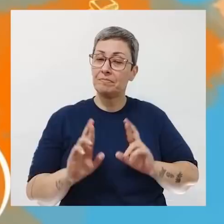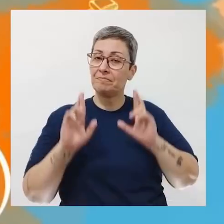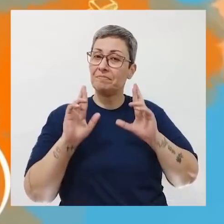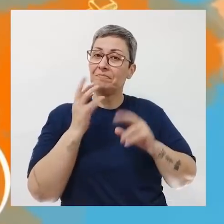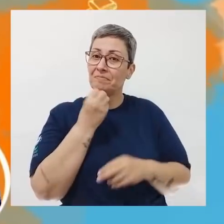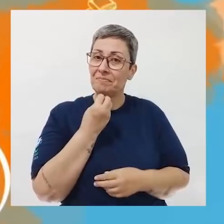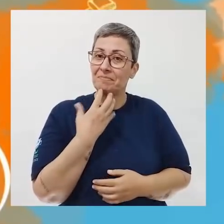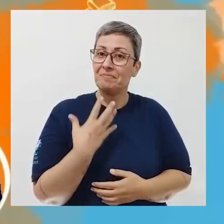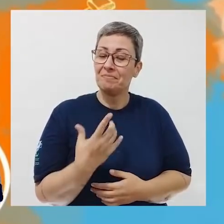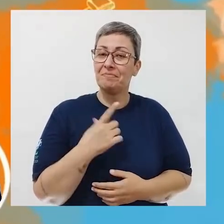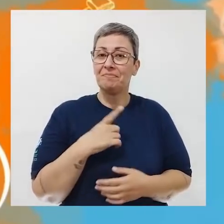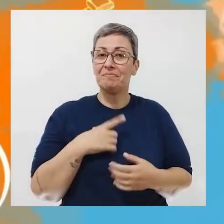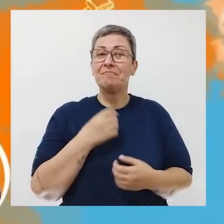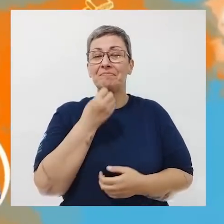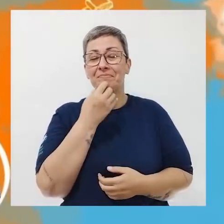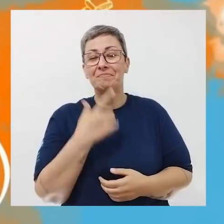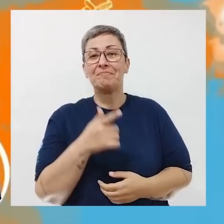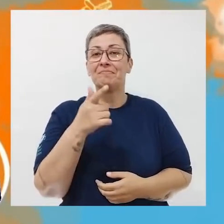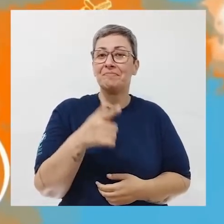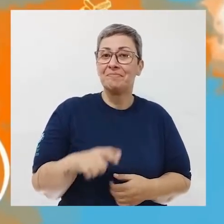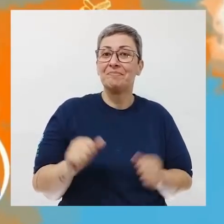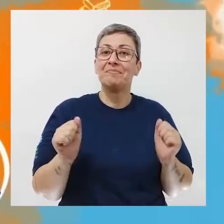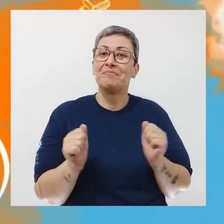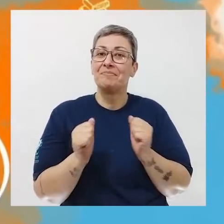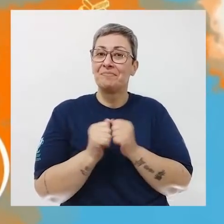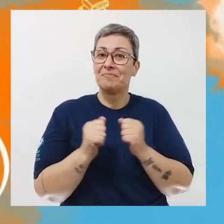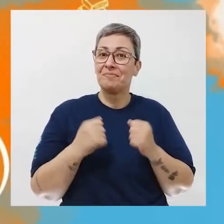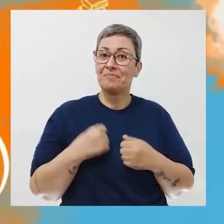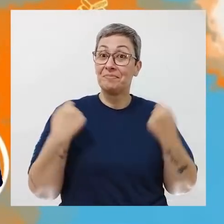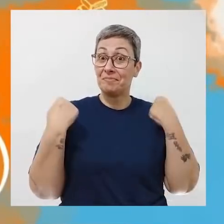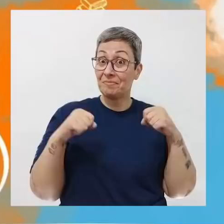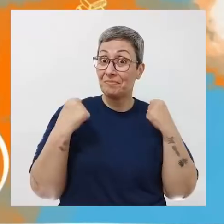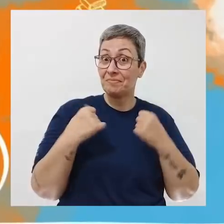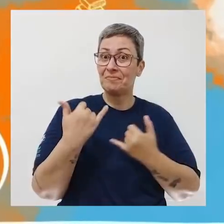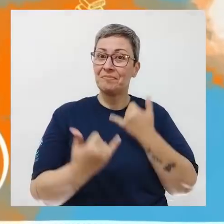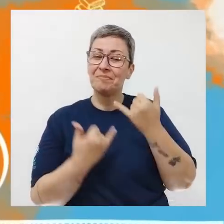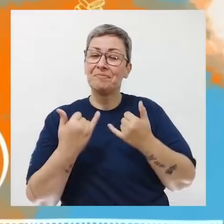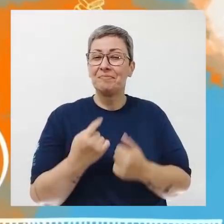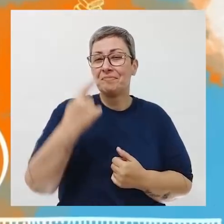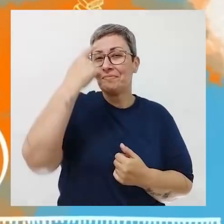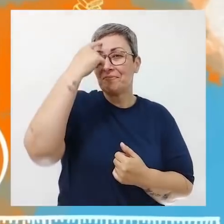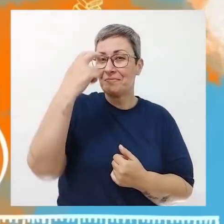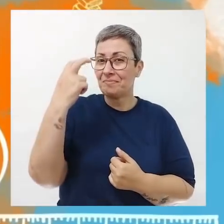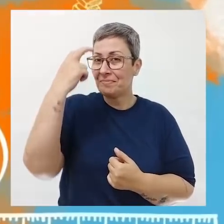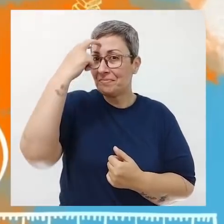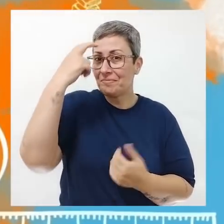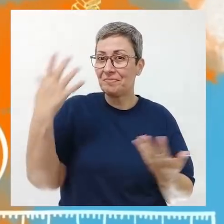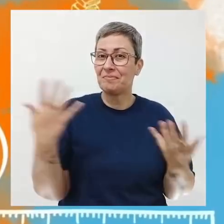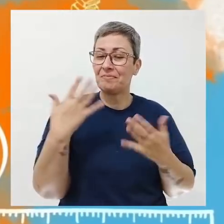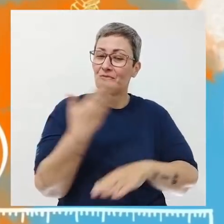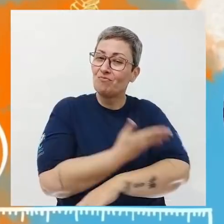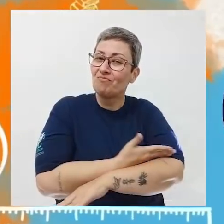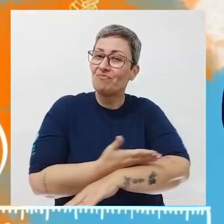pessoal, espero que vocês estejam bem. Muito bom estar mais uma vez com vocês aqui no nosso quadro Educação Física, brincando e pensando a cultura. E como